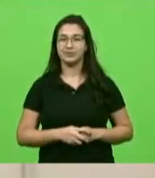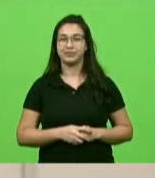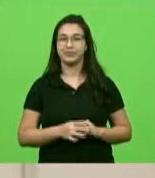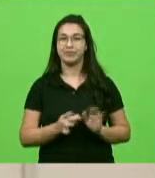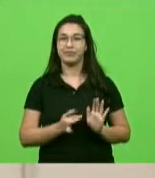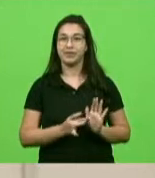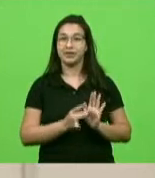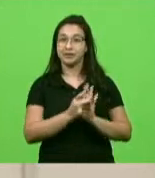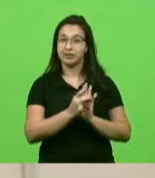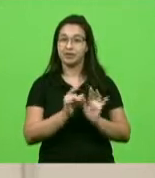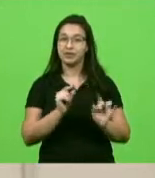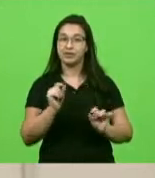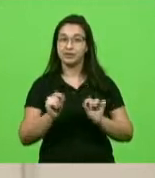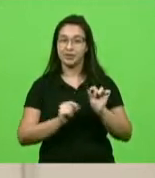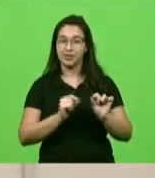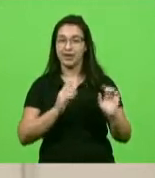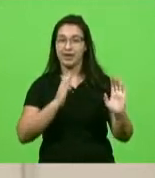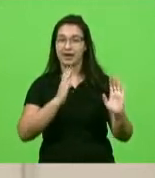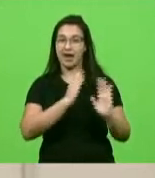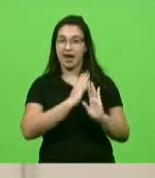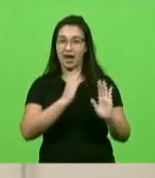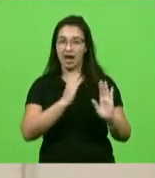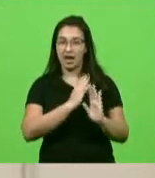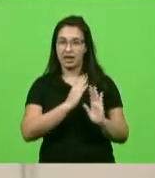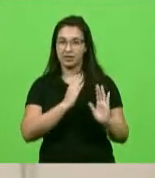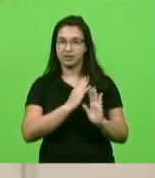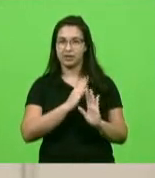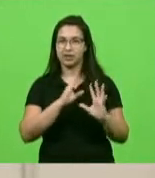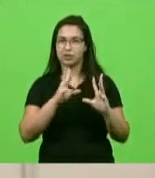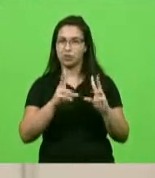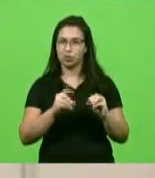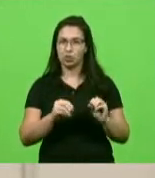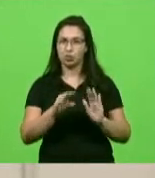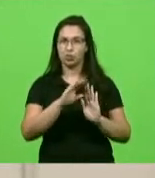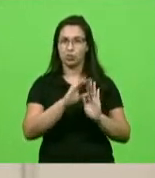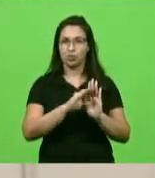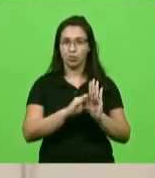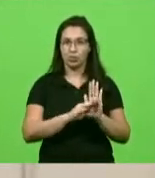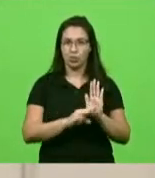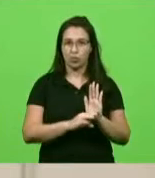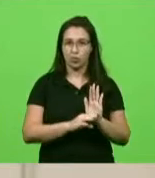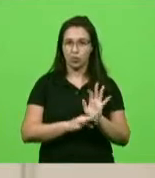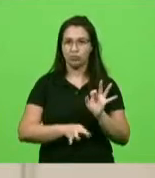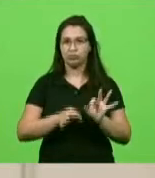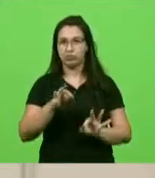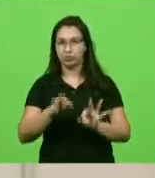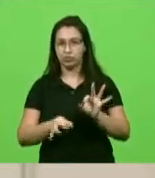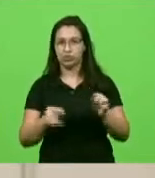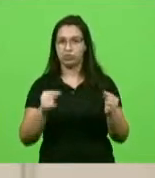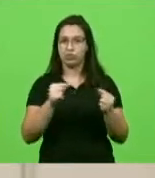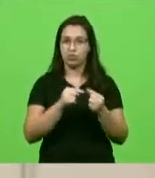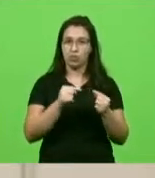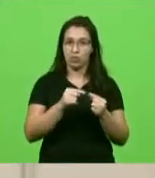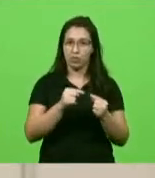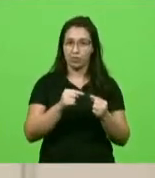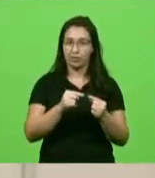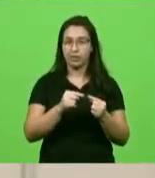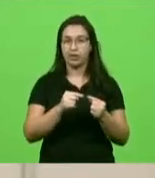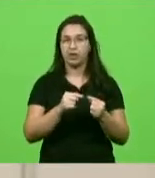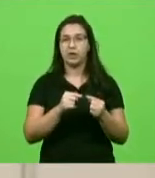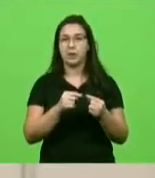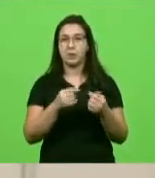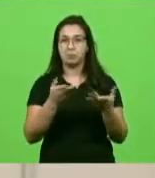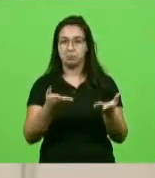destacando que a análise minudente de todas as situações e aspectos jurídicos que envolvem